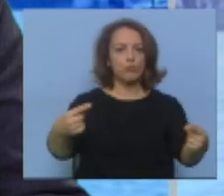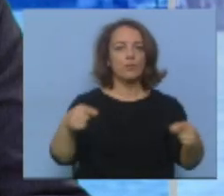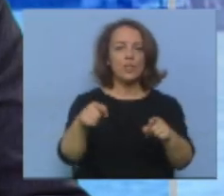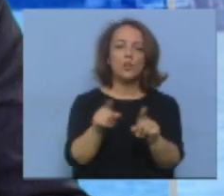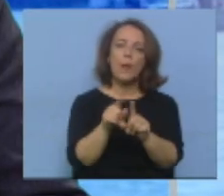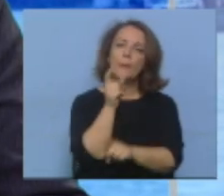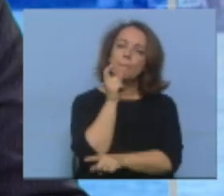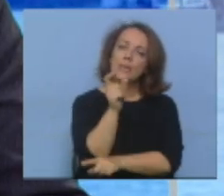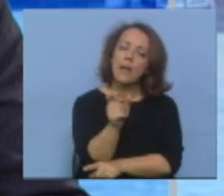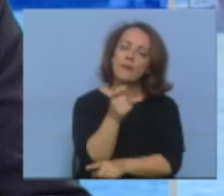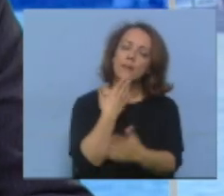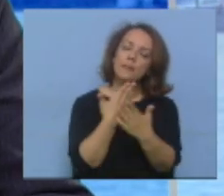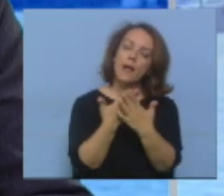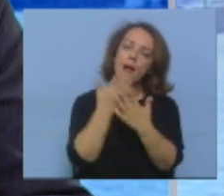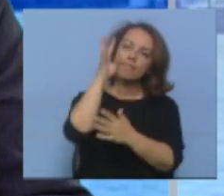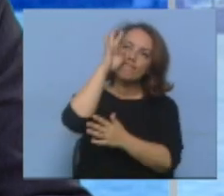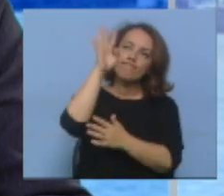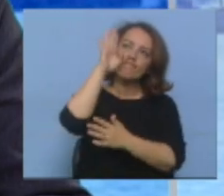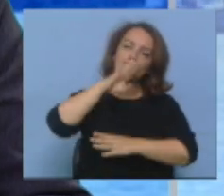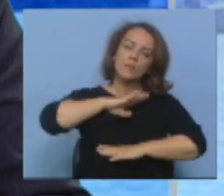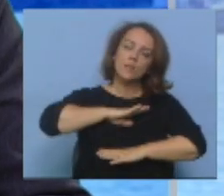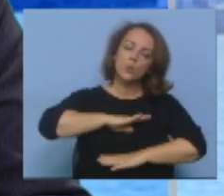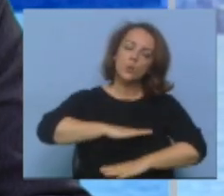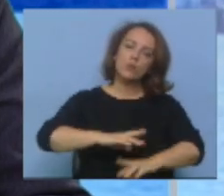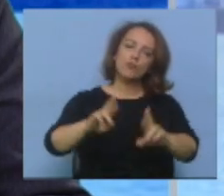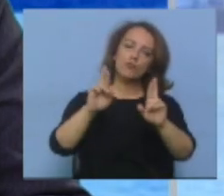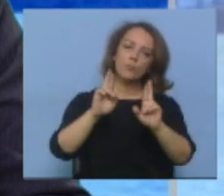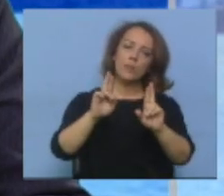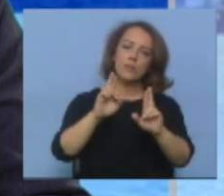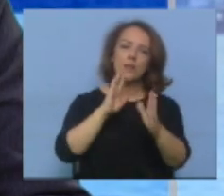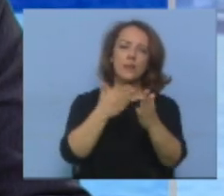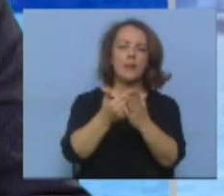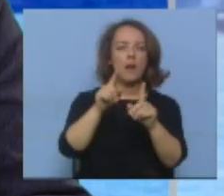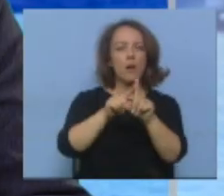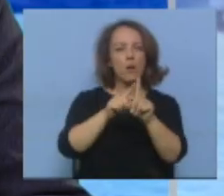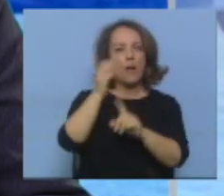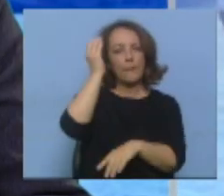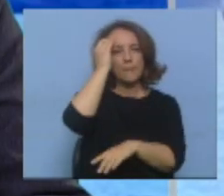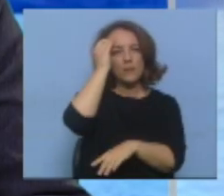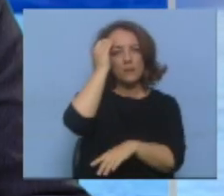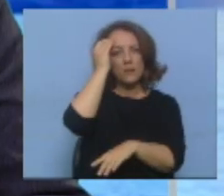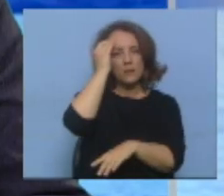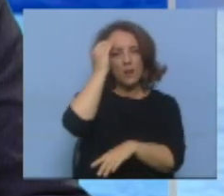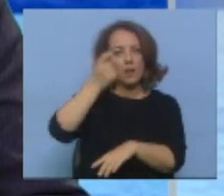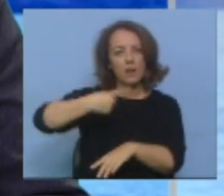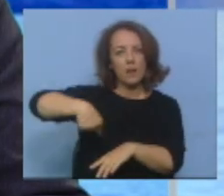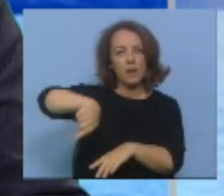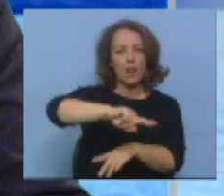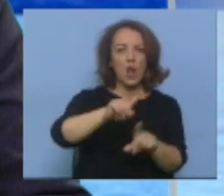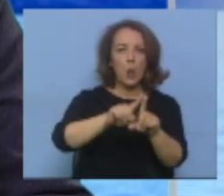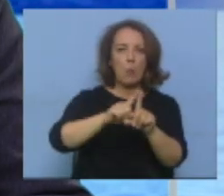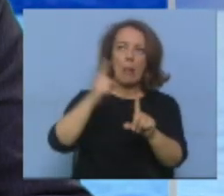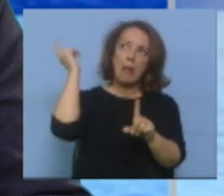estas palavras de esperança, este corrigir uma mentalidade mágica de dizer que nós estamos a expiar um